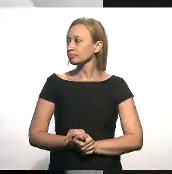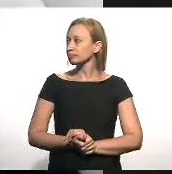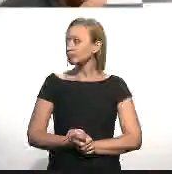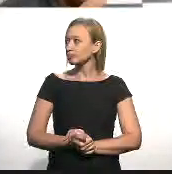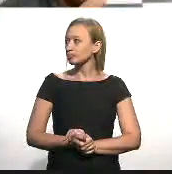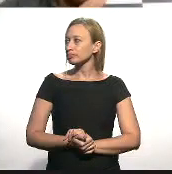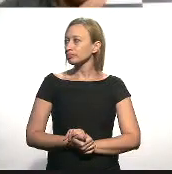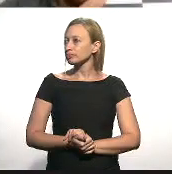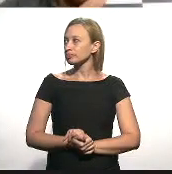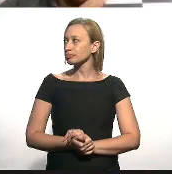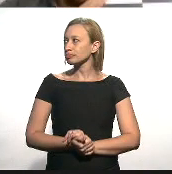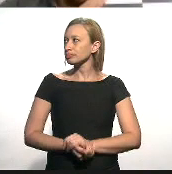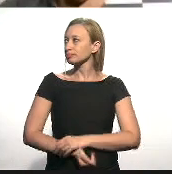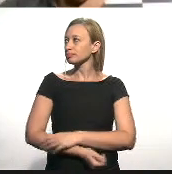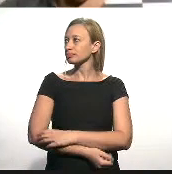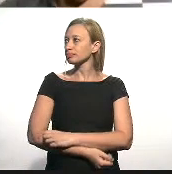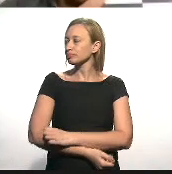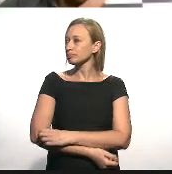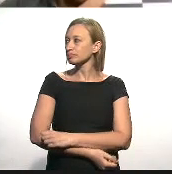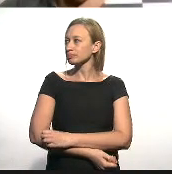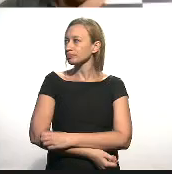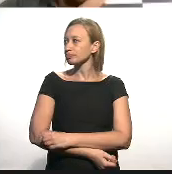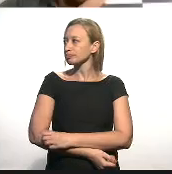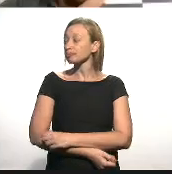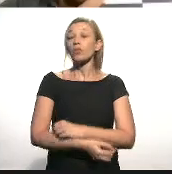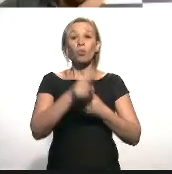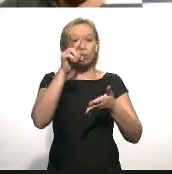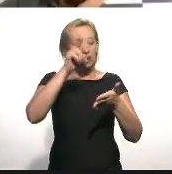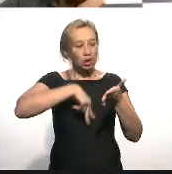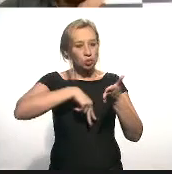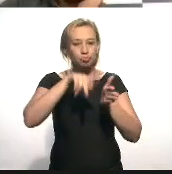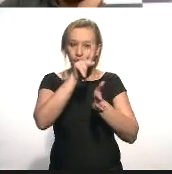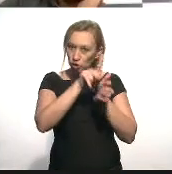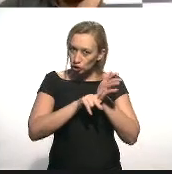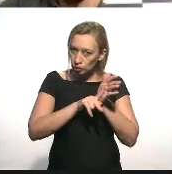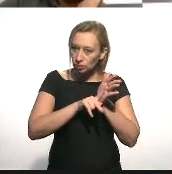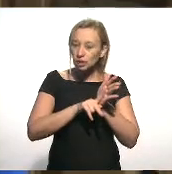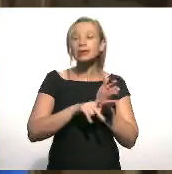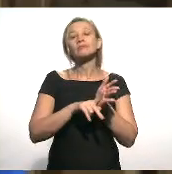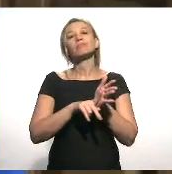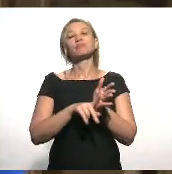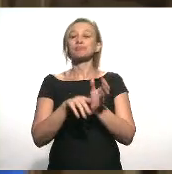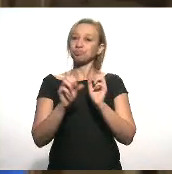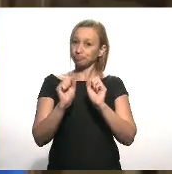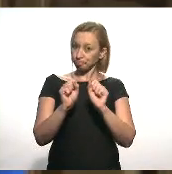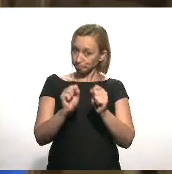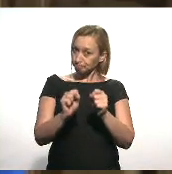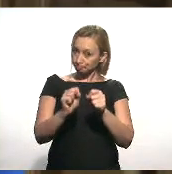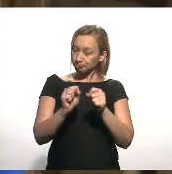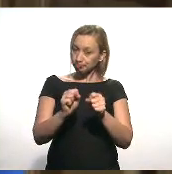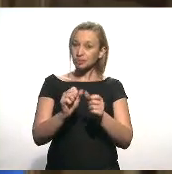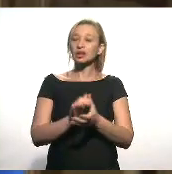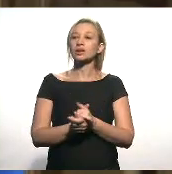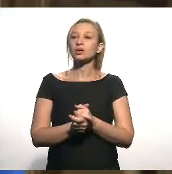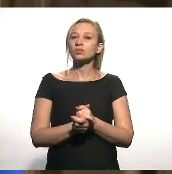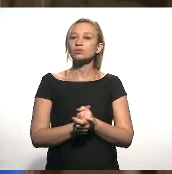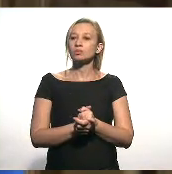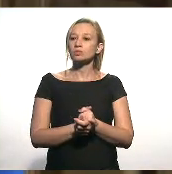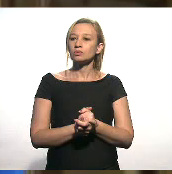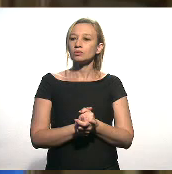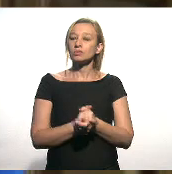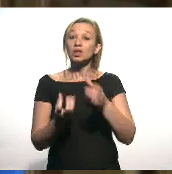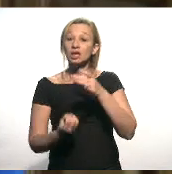Lucinha, está aberto seu microfone, Lucinha. Leiam o projeto e, se puderem, produzam o máximo